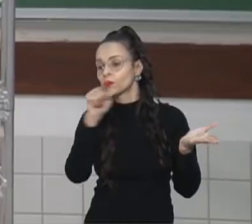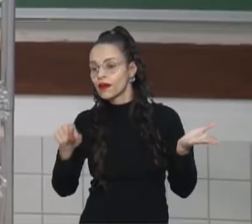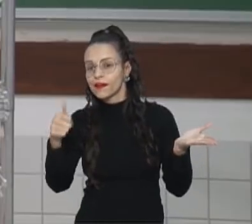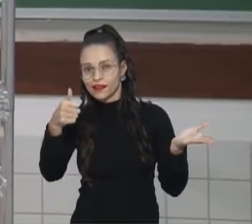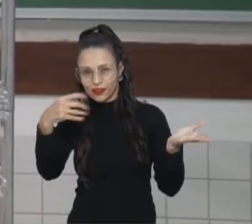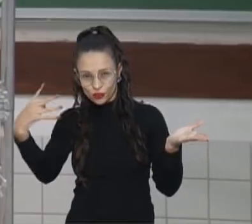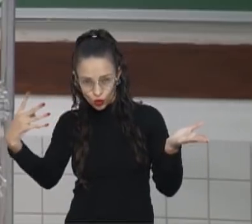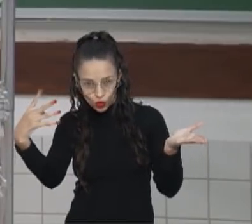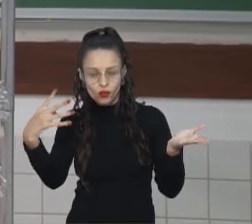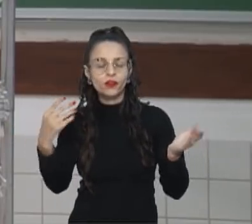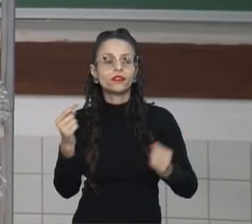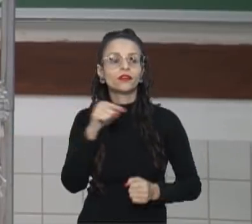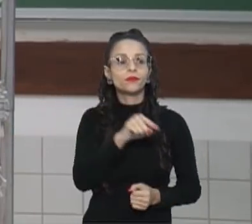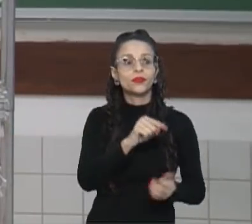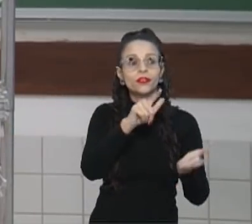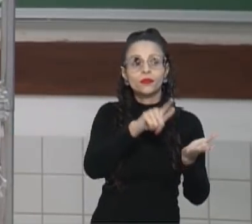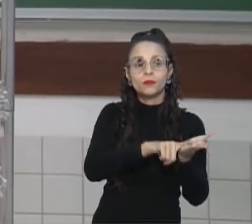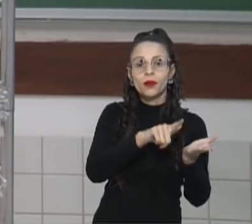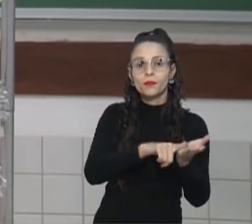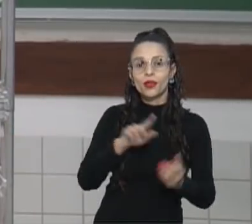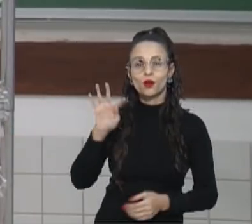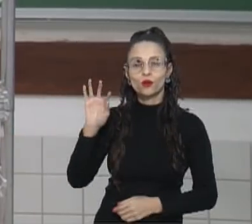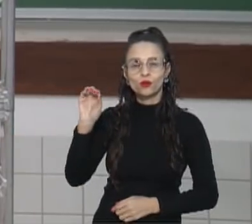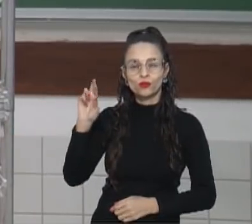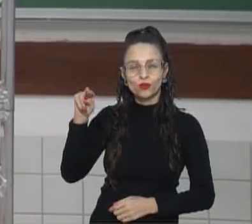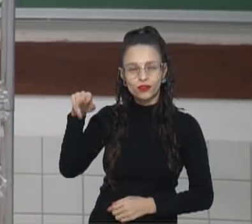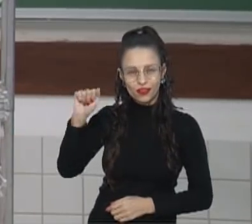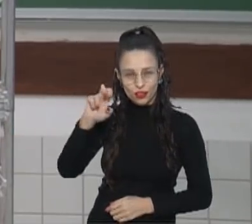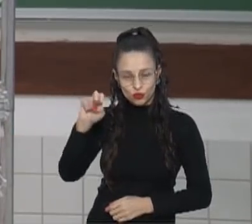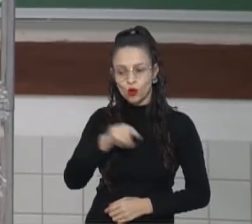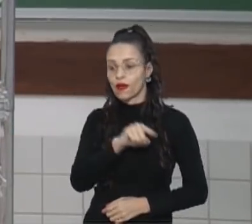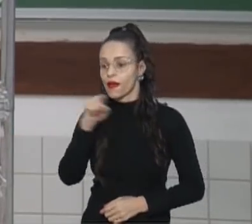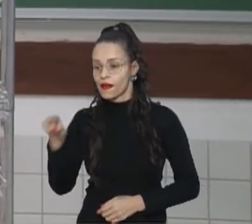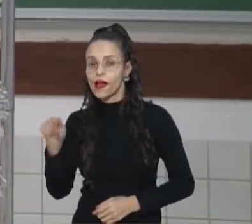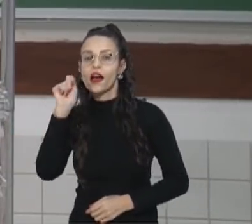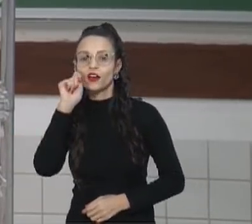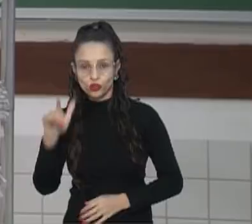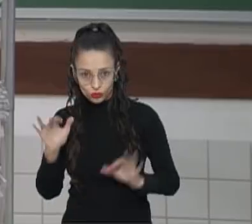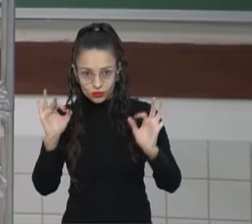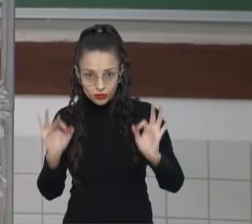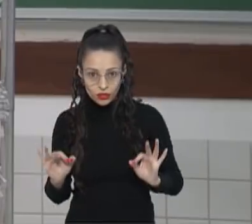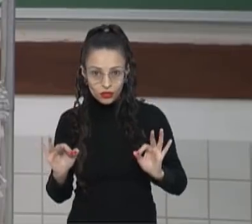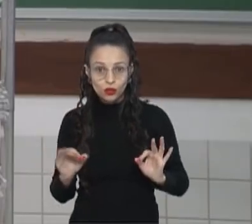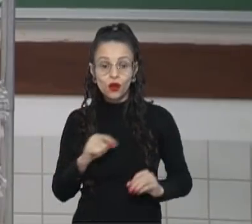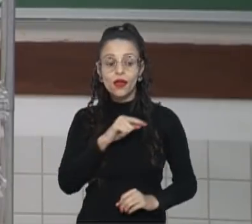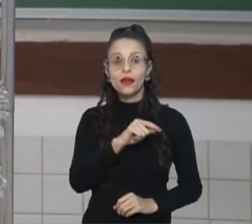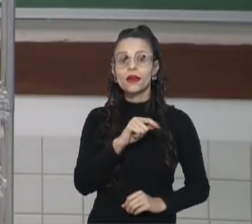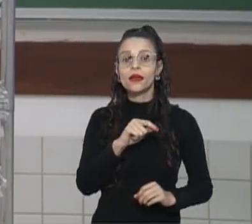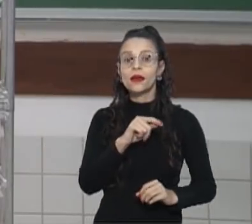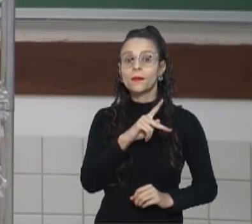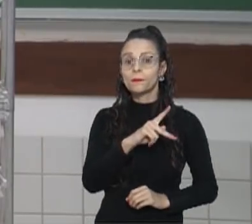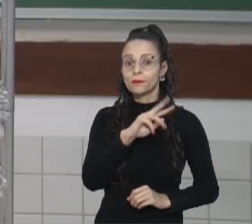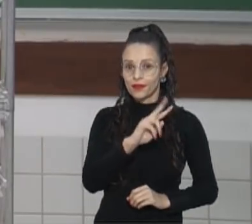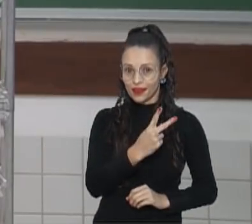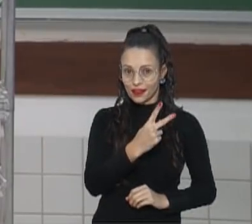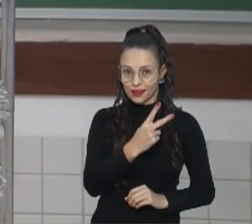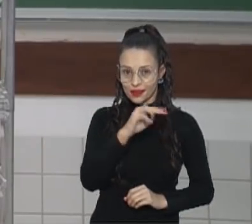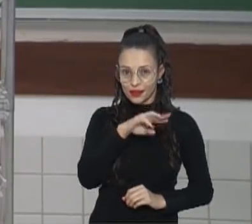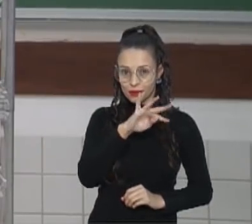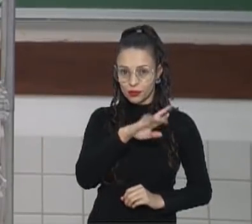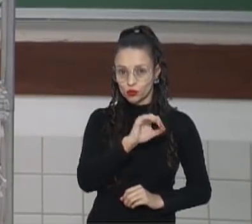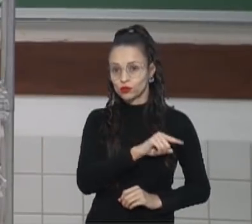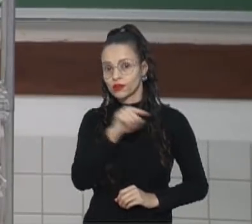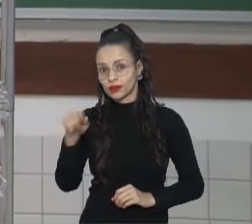14. Papel de tornassol, ficou azul. Correto? No pH-metro, indicaria 14. E